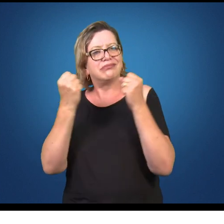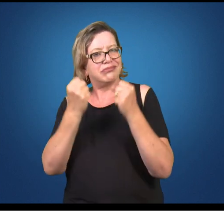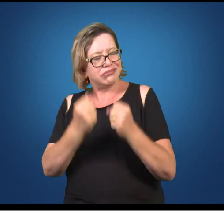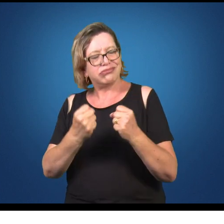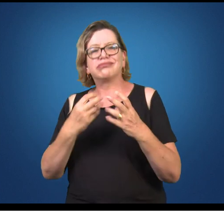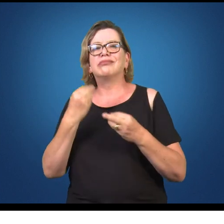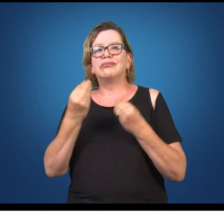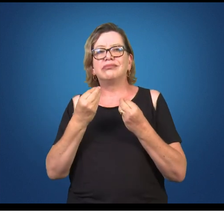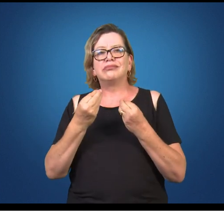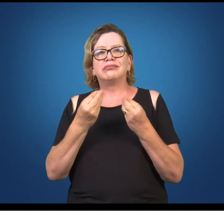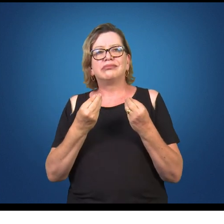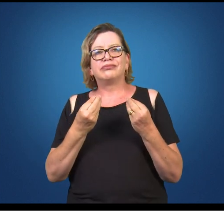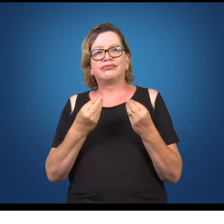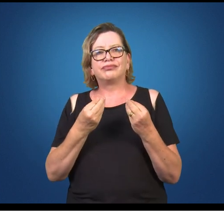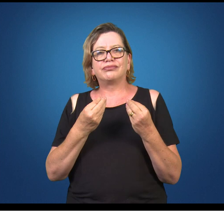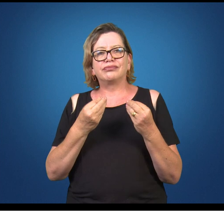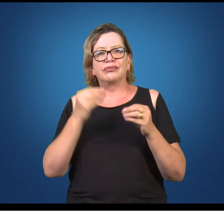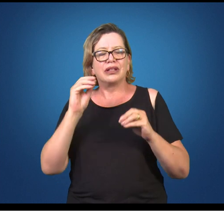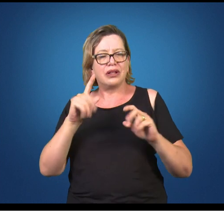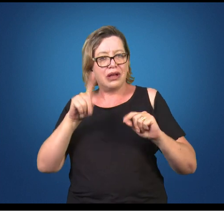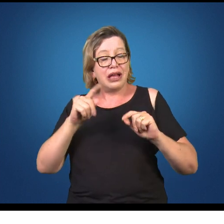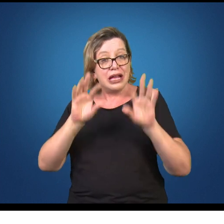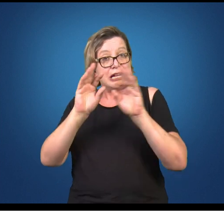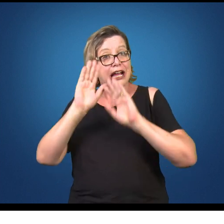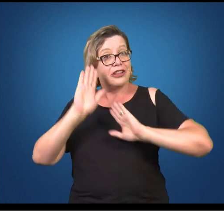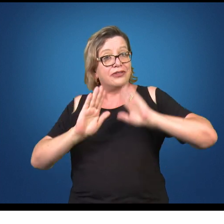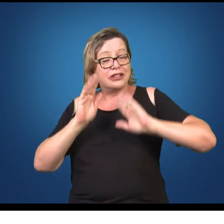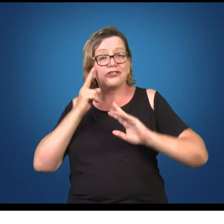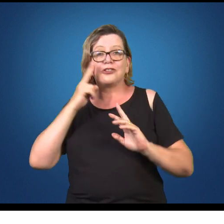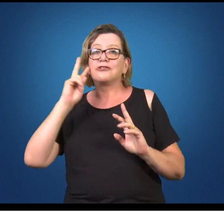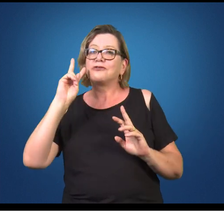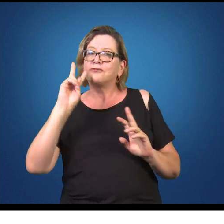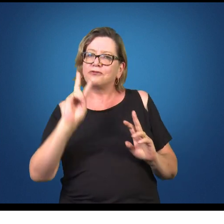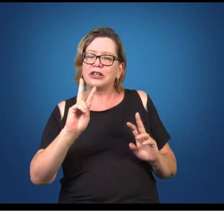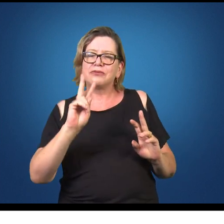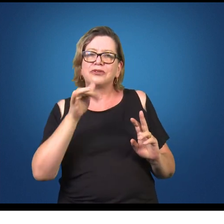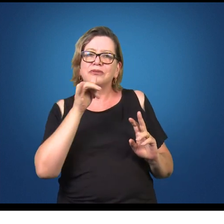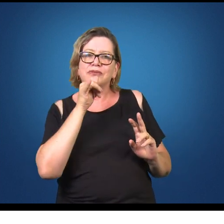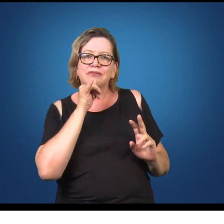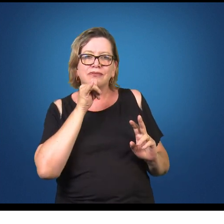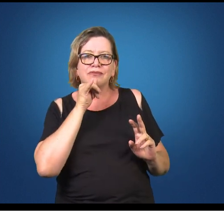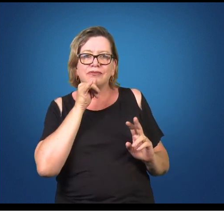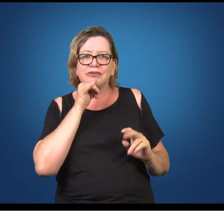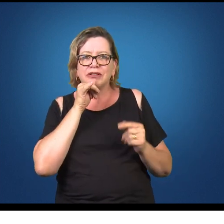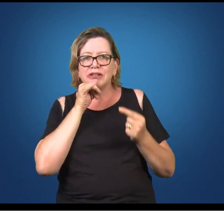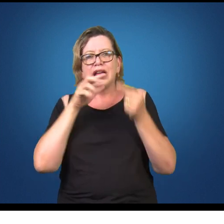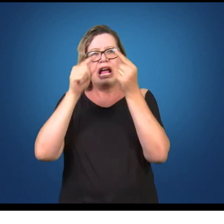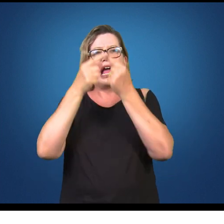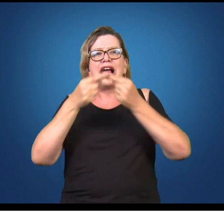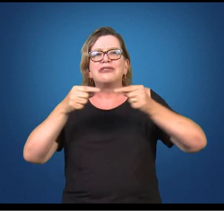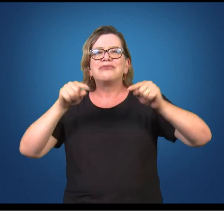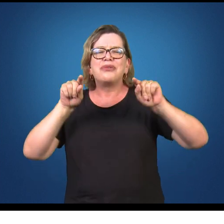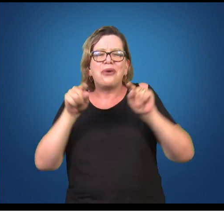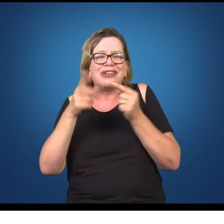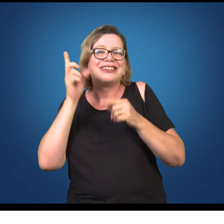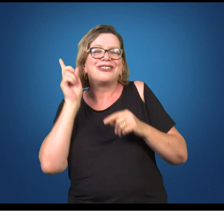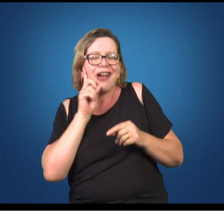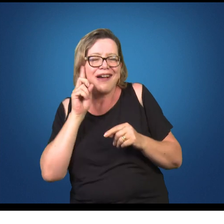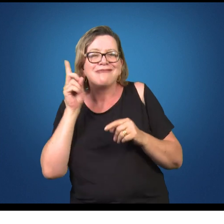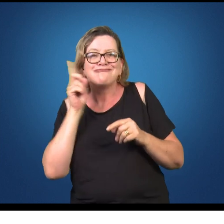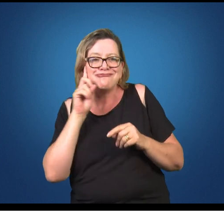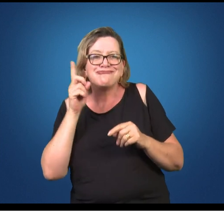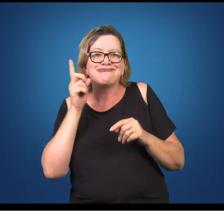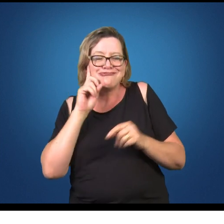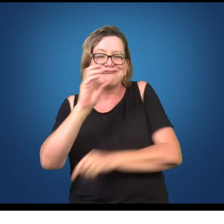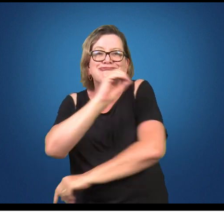Então, assim, é muito comum a gente ver, por exemplo, as músicas de rotina nas escolas